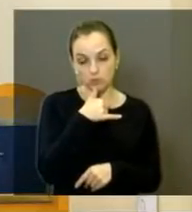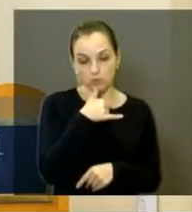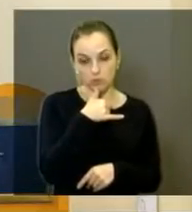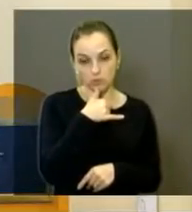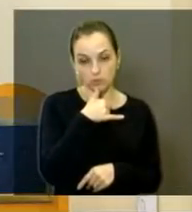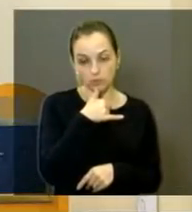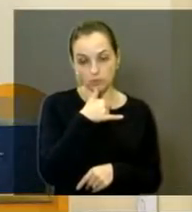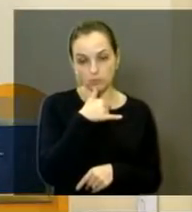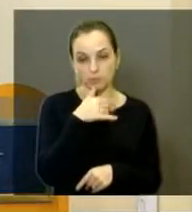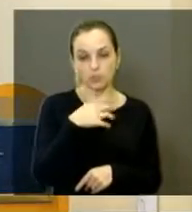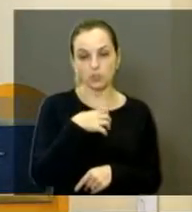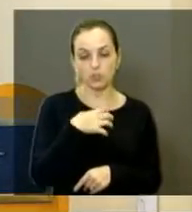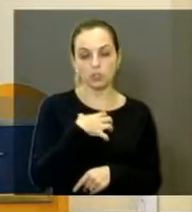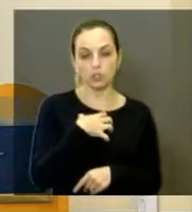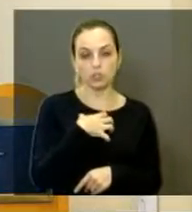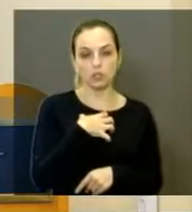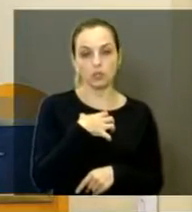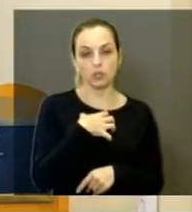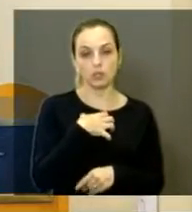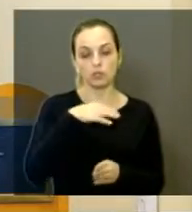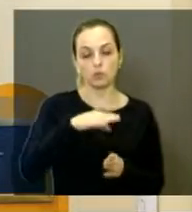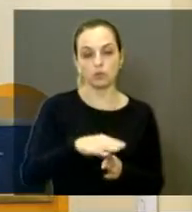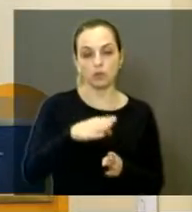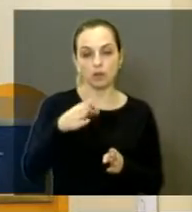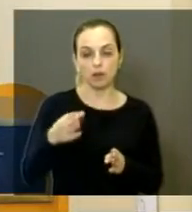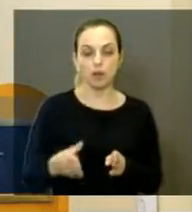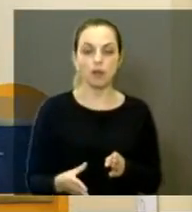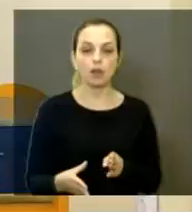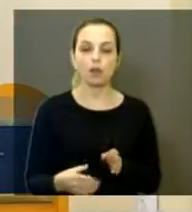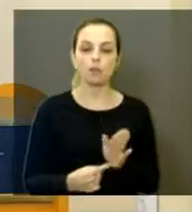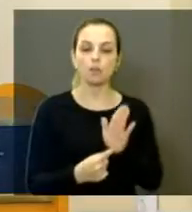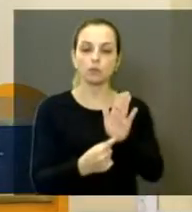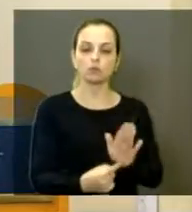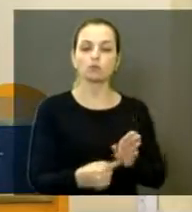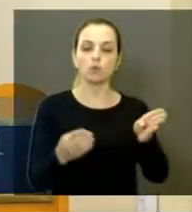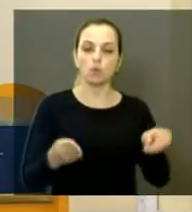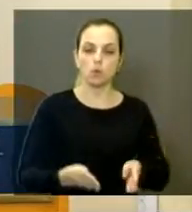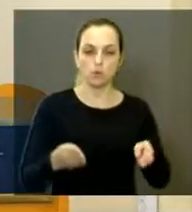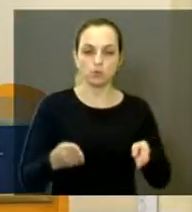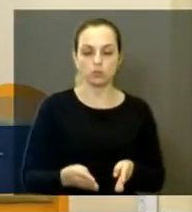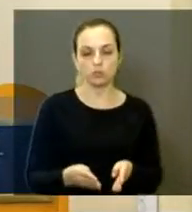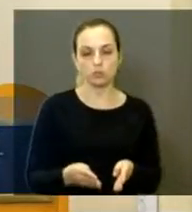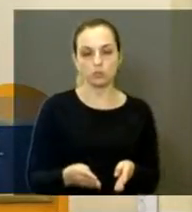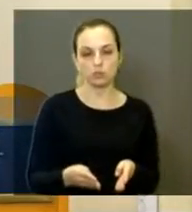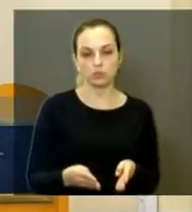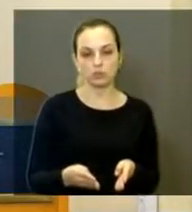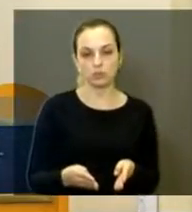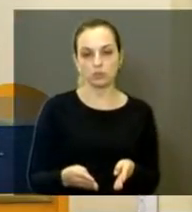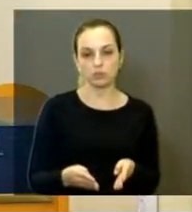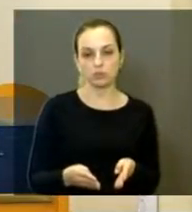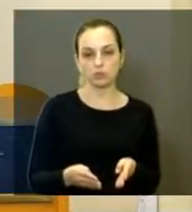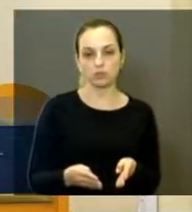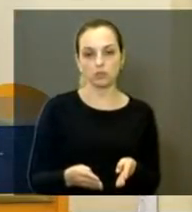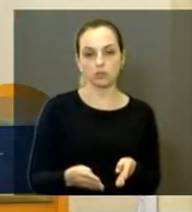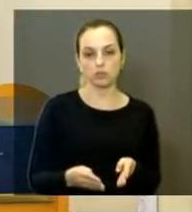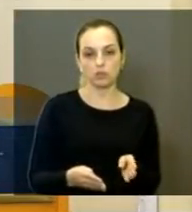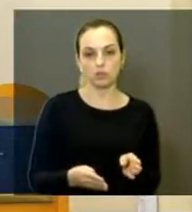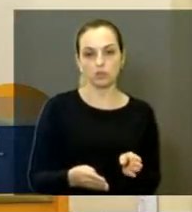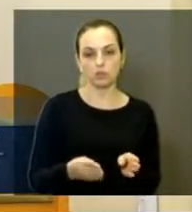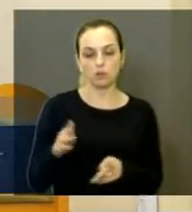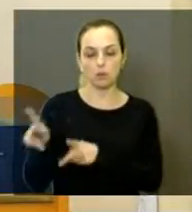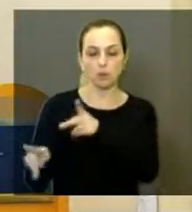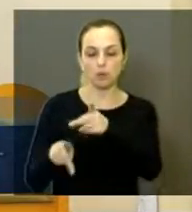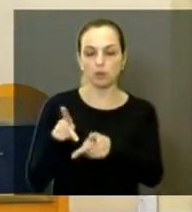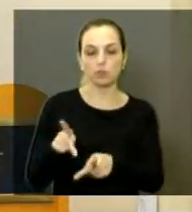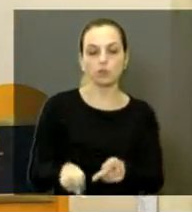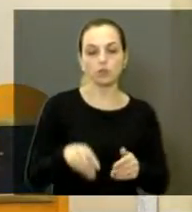esse tipo de atitude que esta casa mostrou hoje para os nossos eleitores, para a